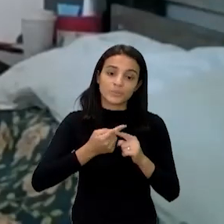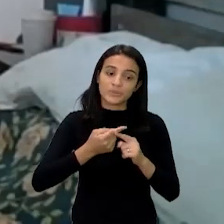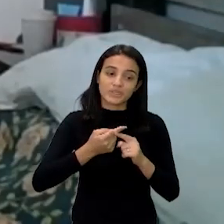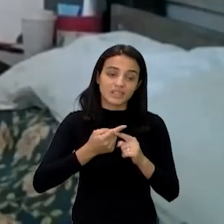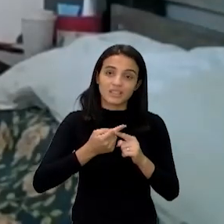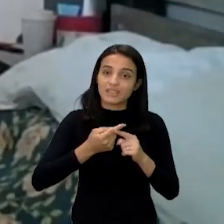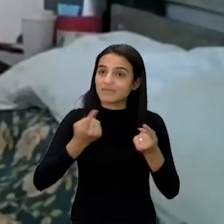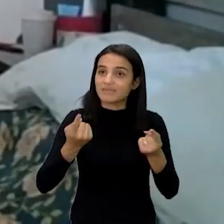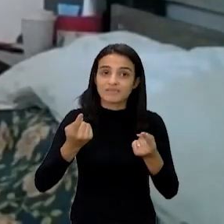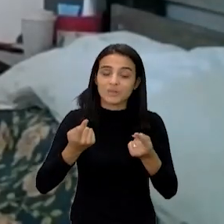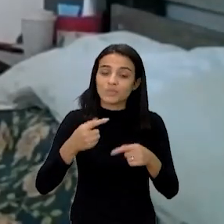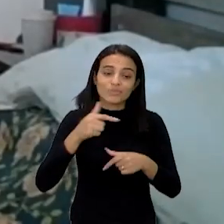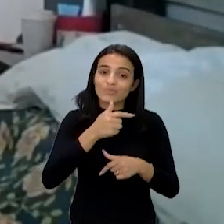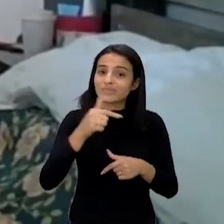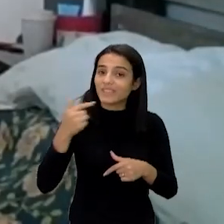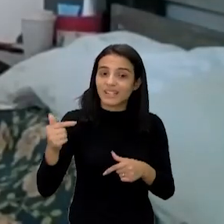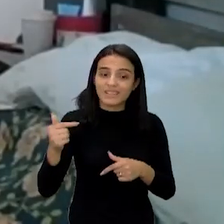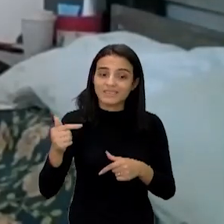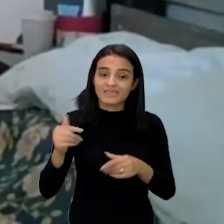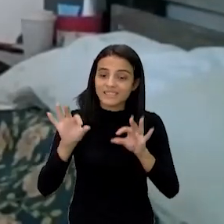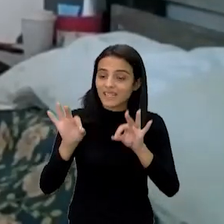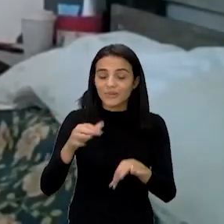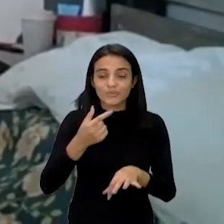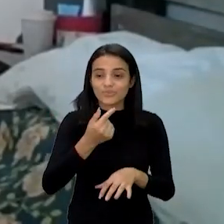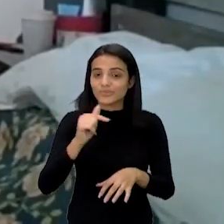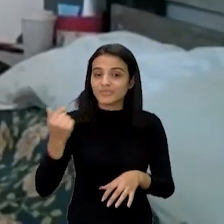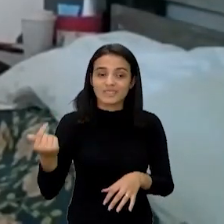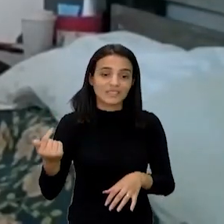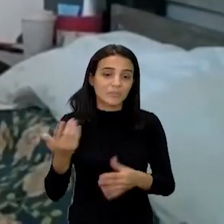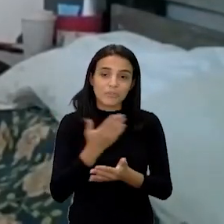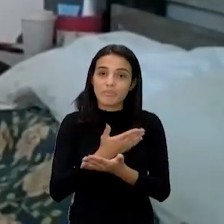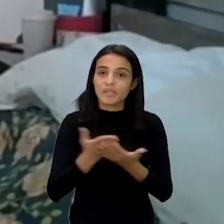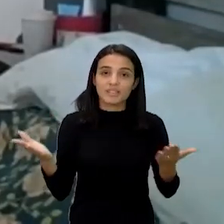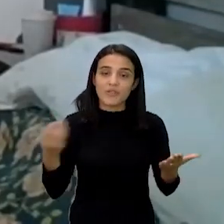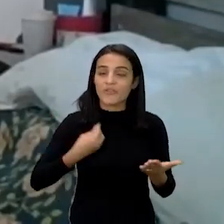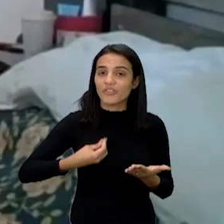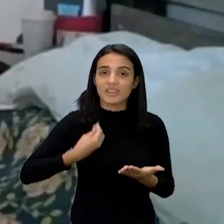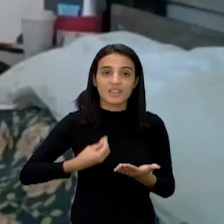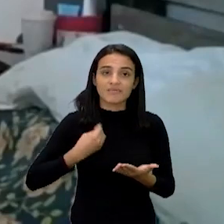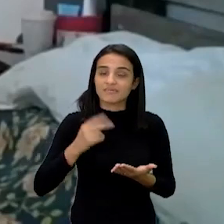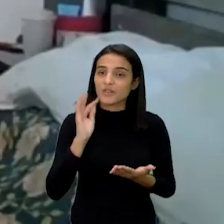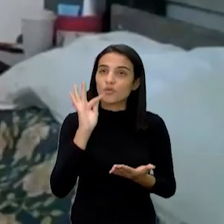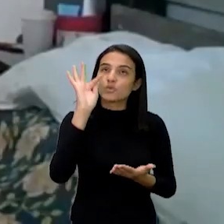para a vida. Tudo perdeu sentido e foi o que aconteceu. Então,